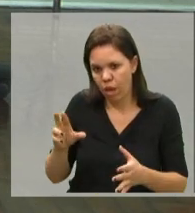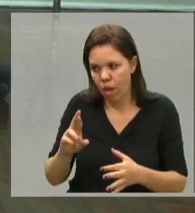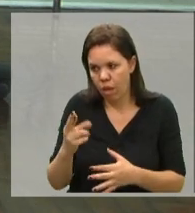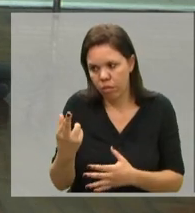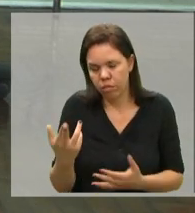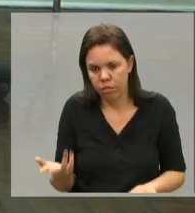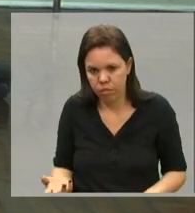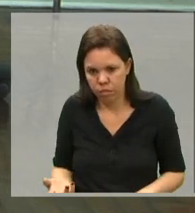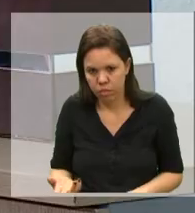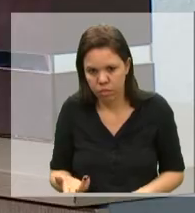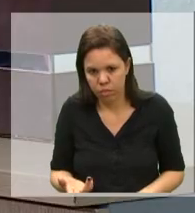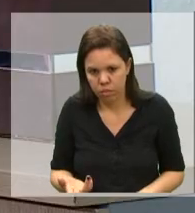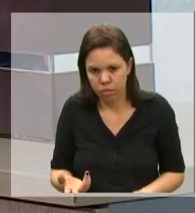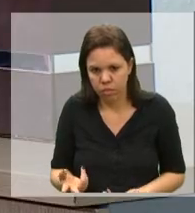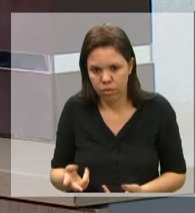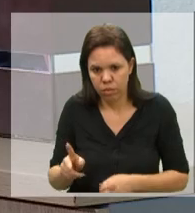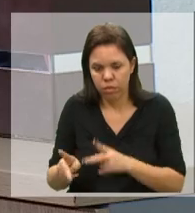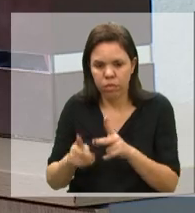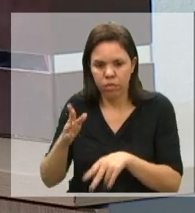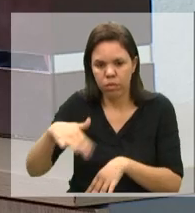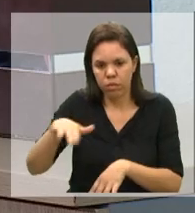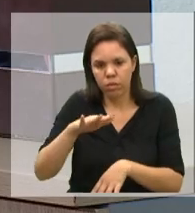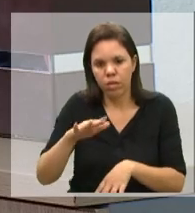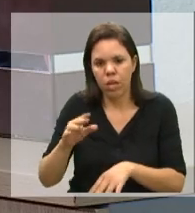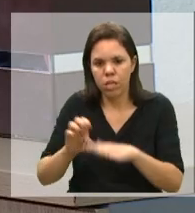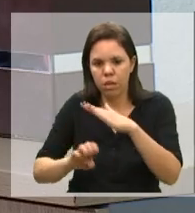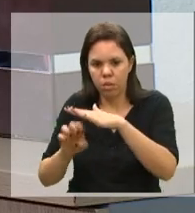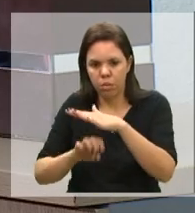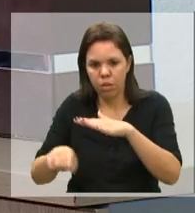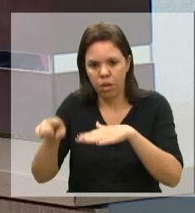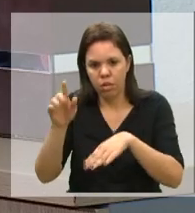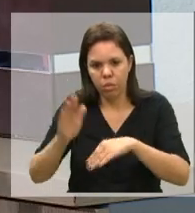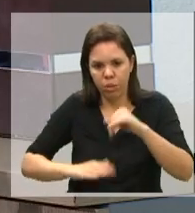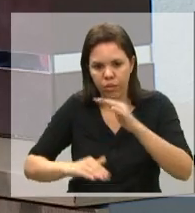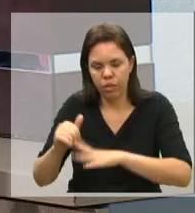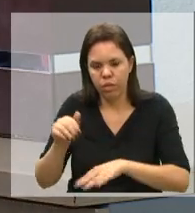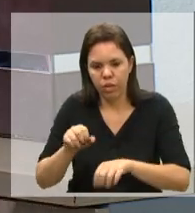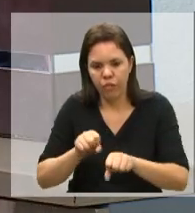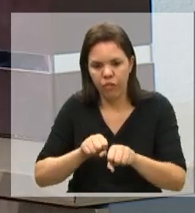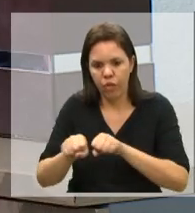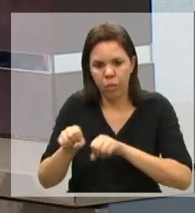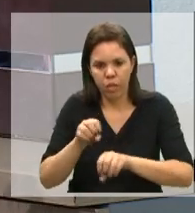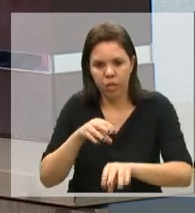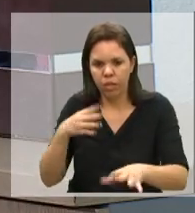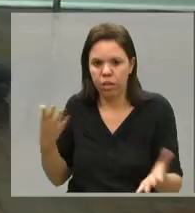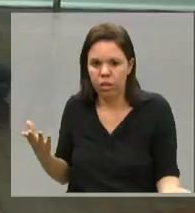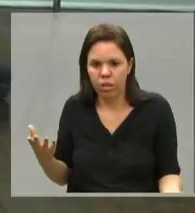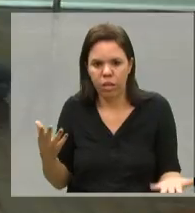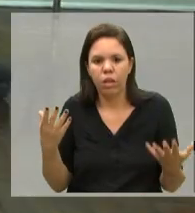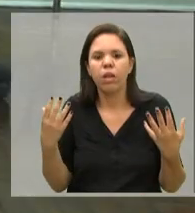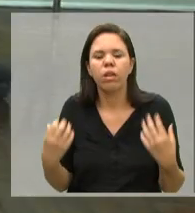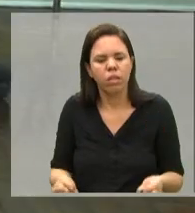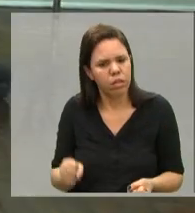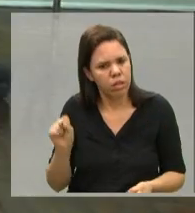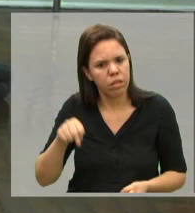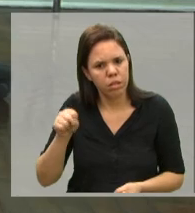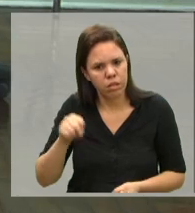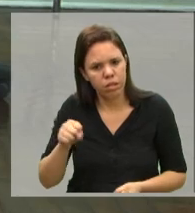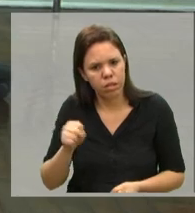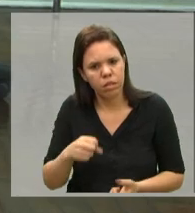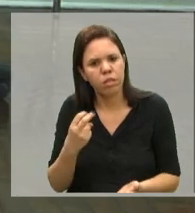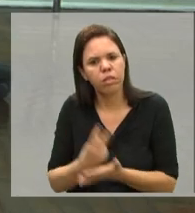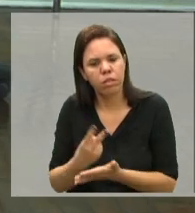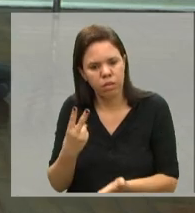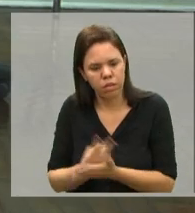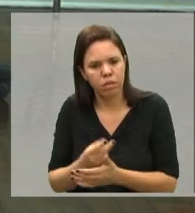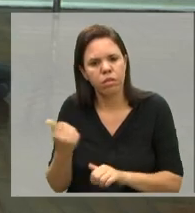resultado. E o mercado vê com bons olhos esse profissional formado por esse tipo, pelo IAD? Sim, nós